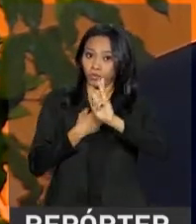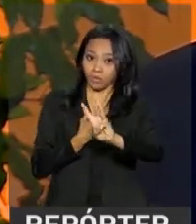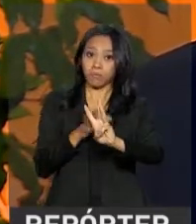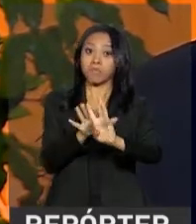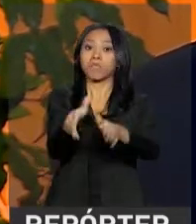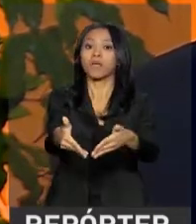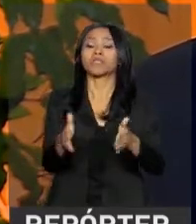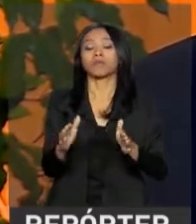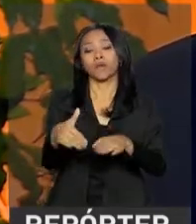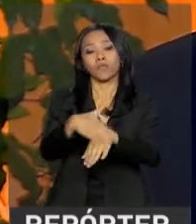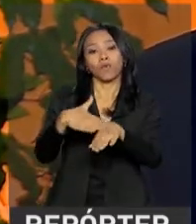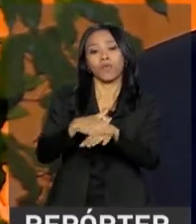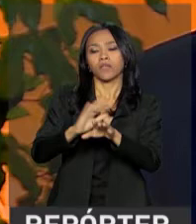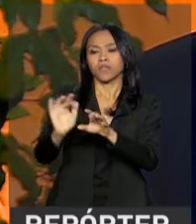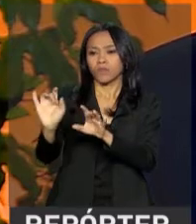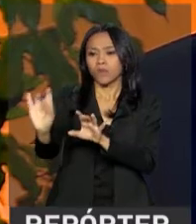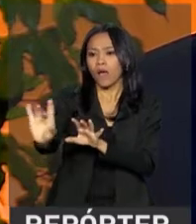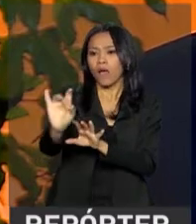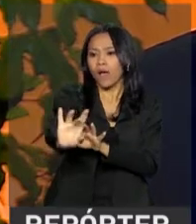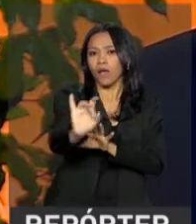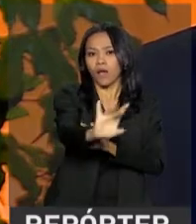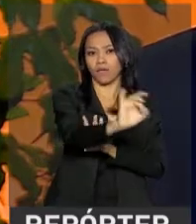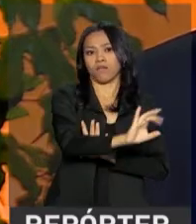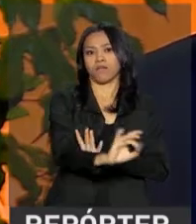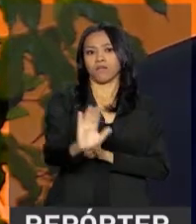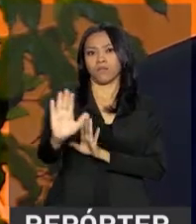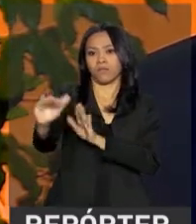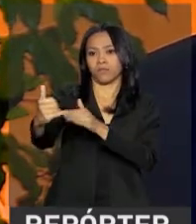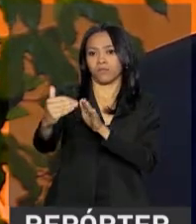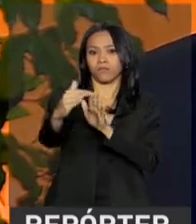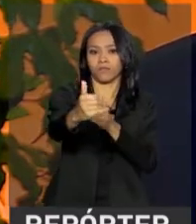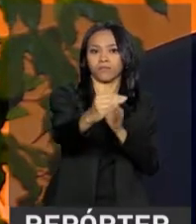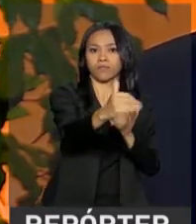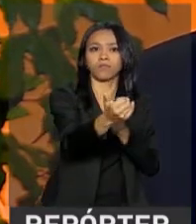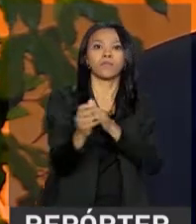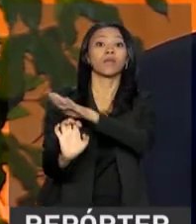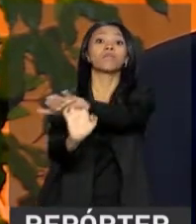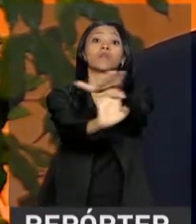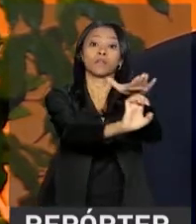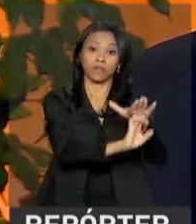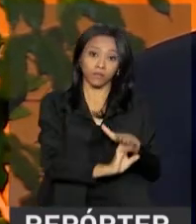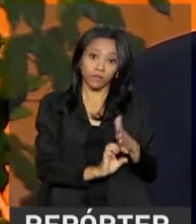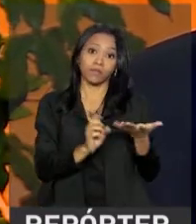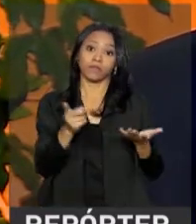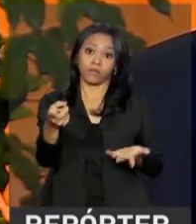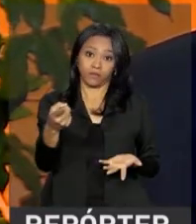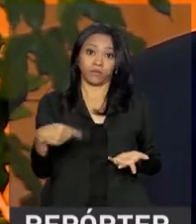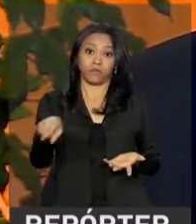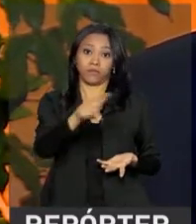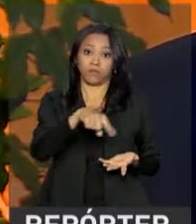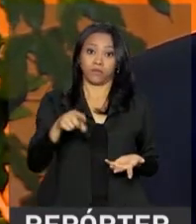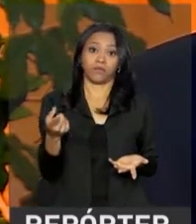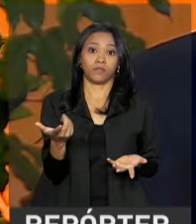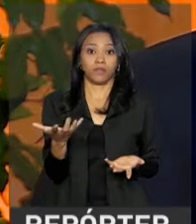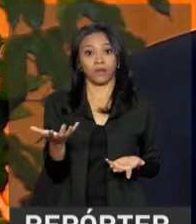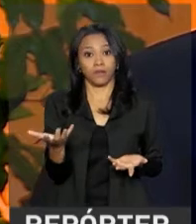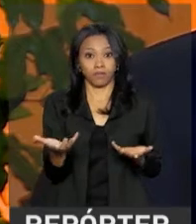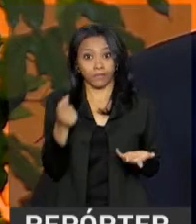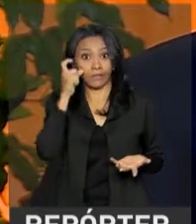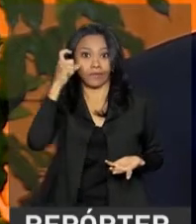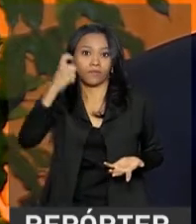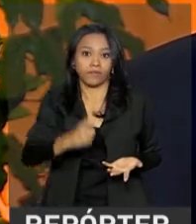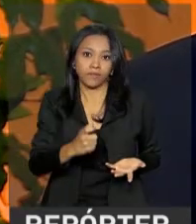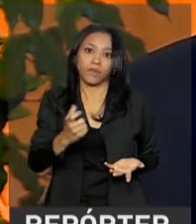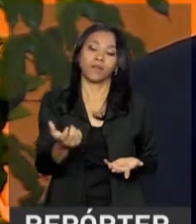uma 1 com o empresário c e se houve empresas que é estão